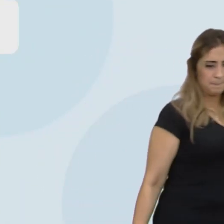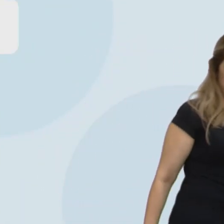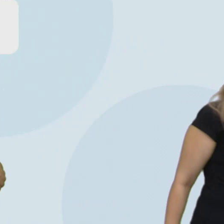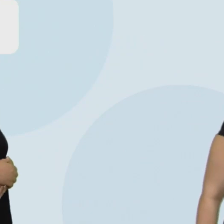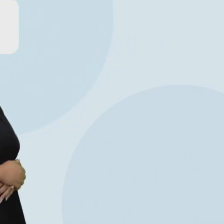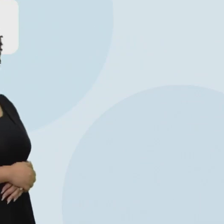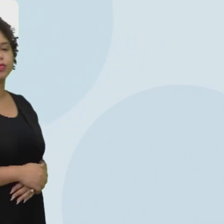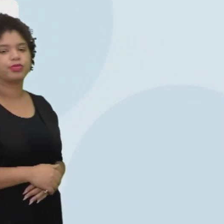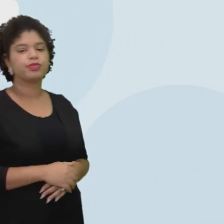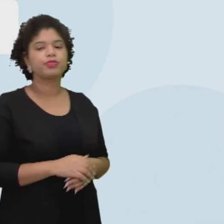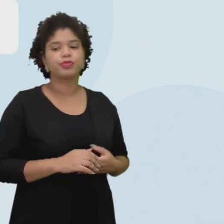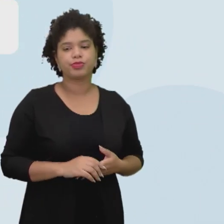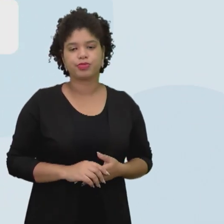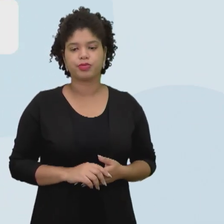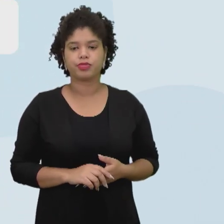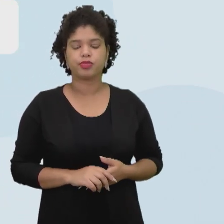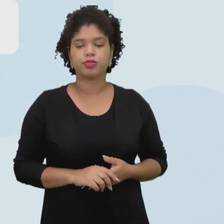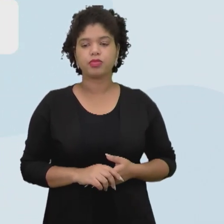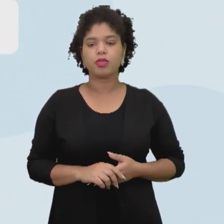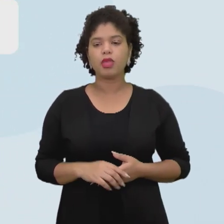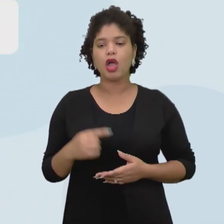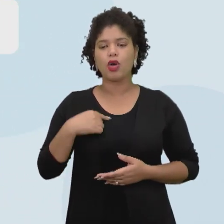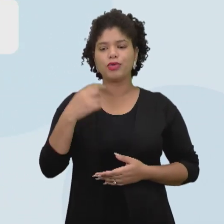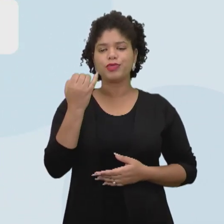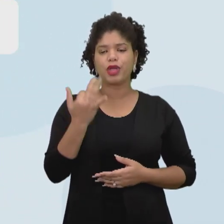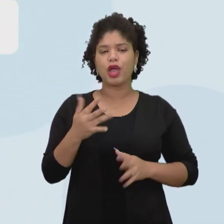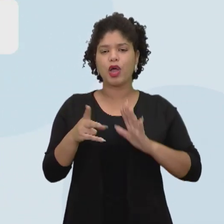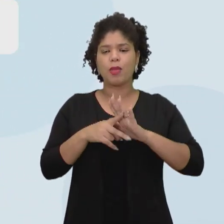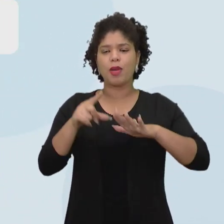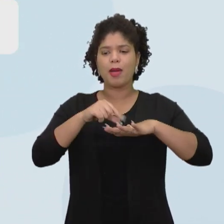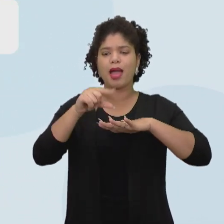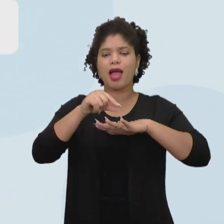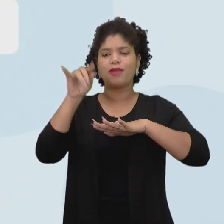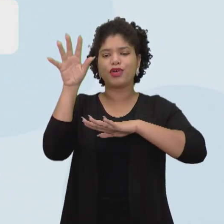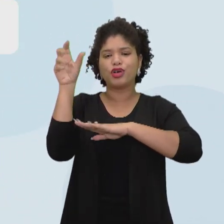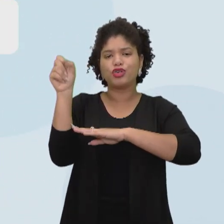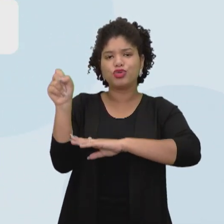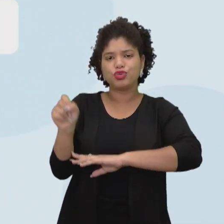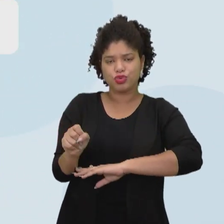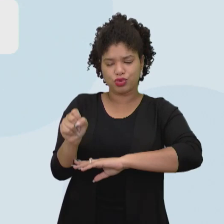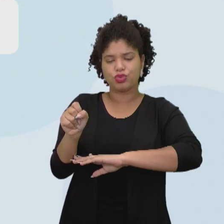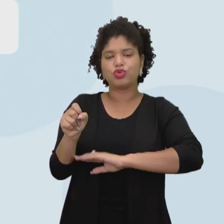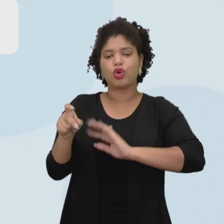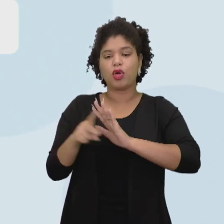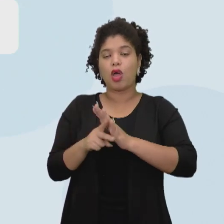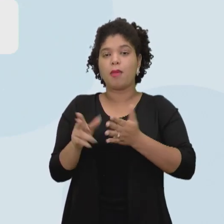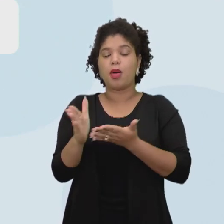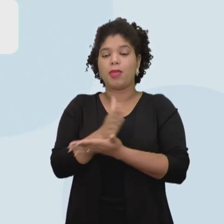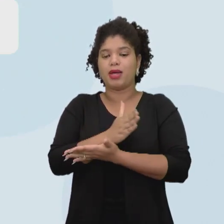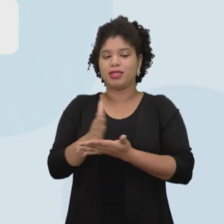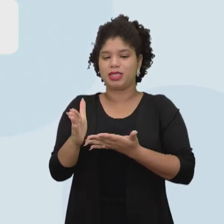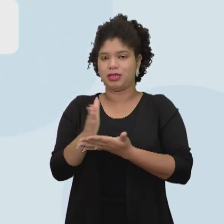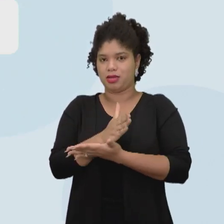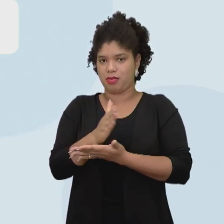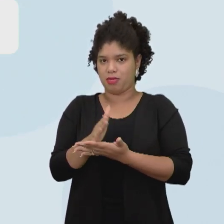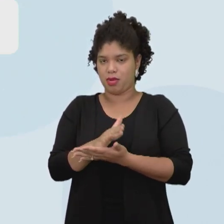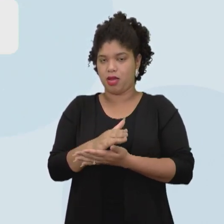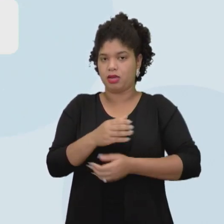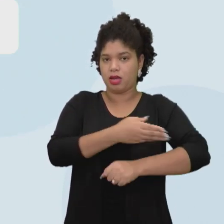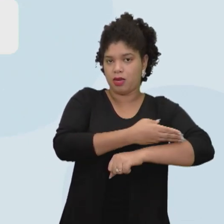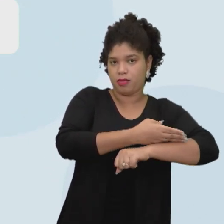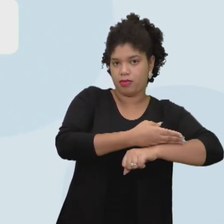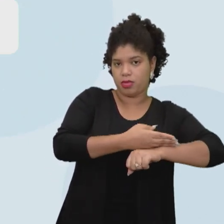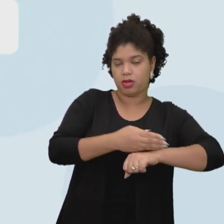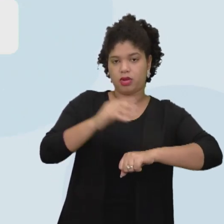ver a questão da África do Sul. O regime de apartheid, de separação, que rolou de 48 a